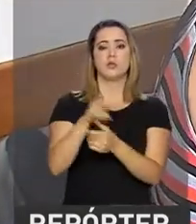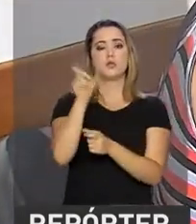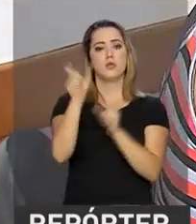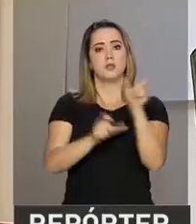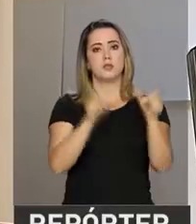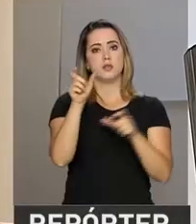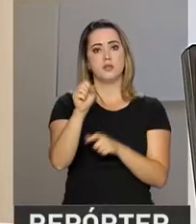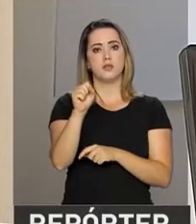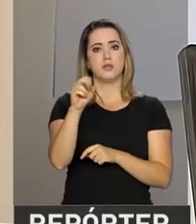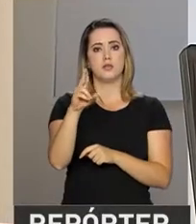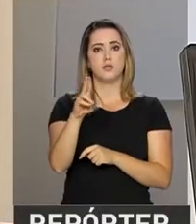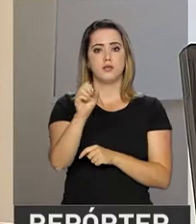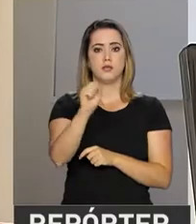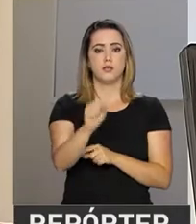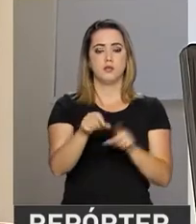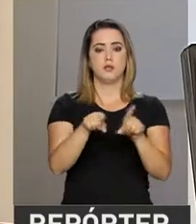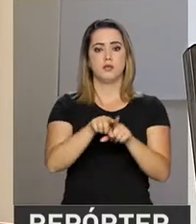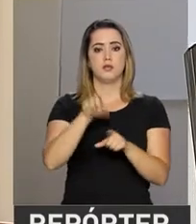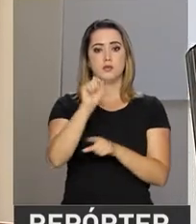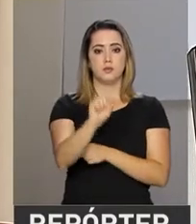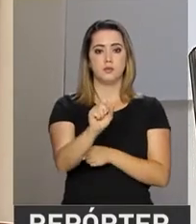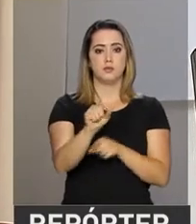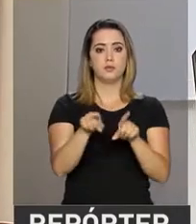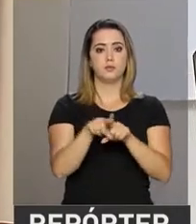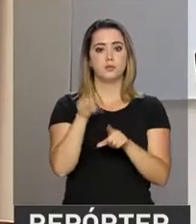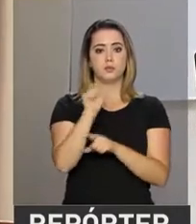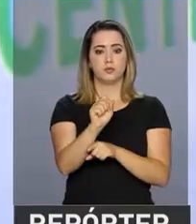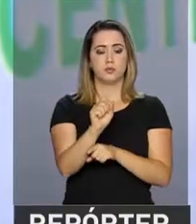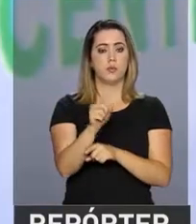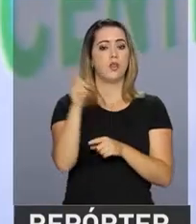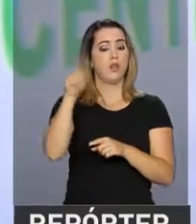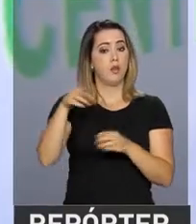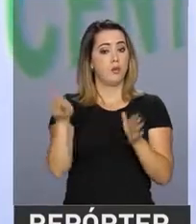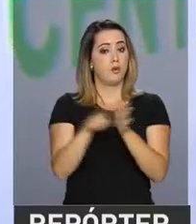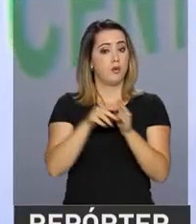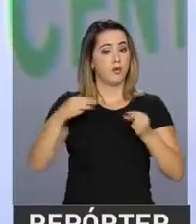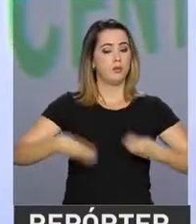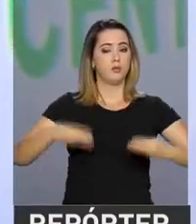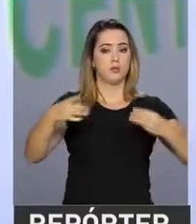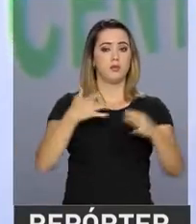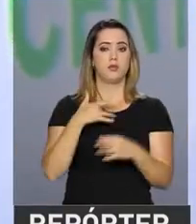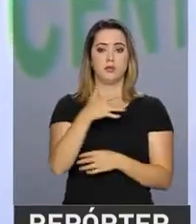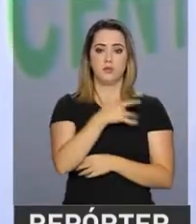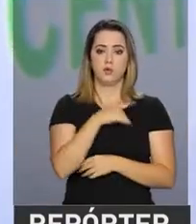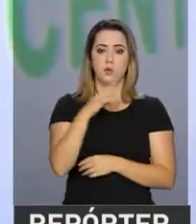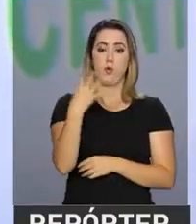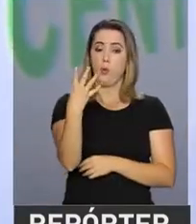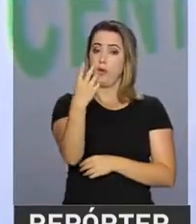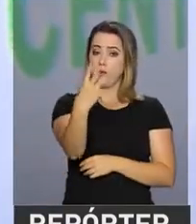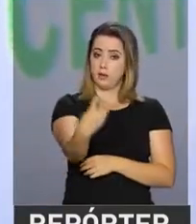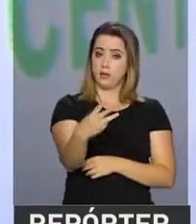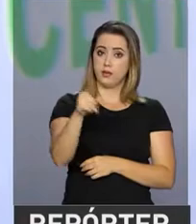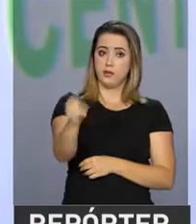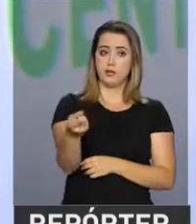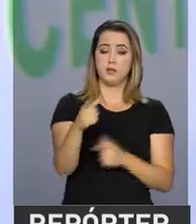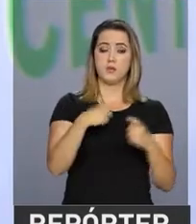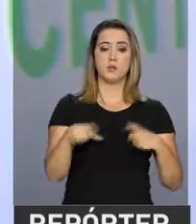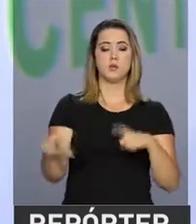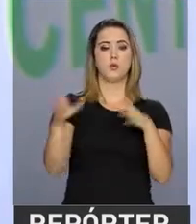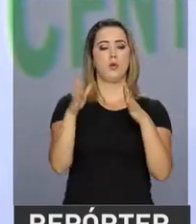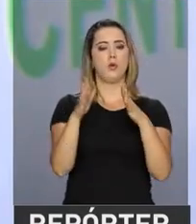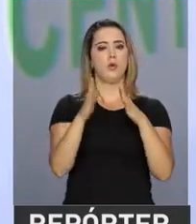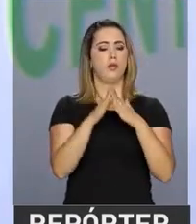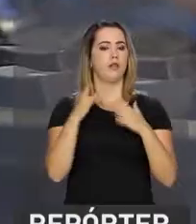SUS é um dos principais projetos da atual gestão do Ministério da Saúde. Dos 43 mil postos de saúde do país, cerca